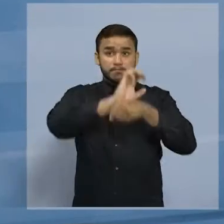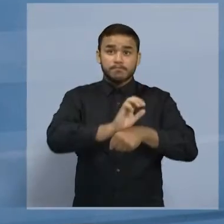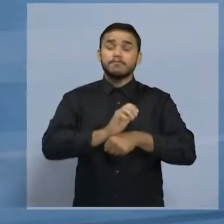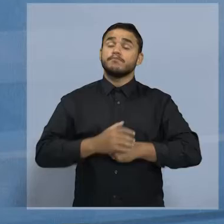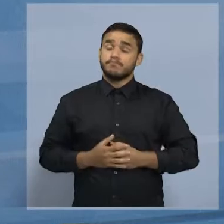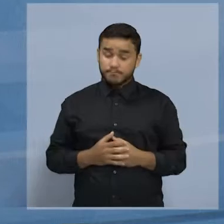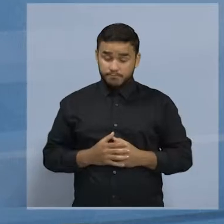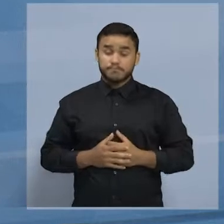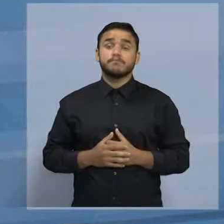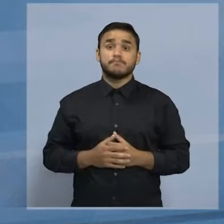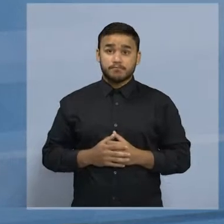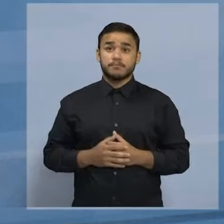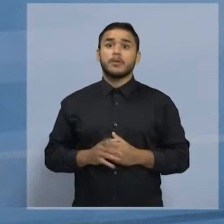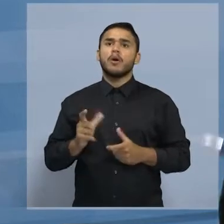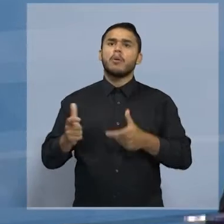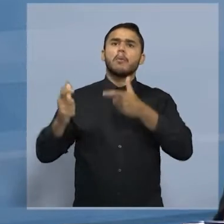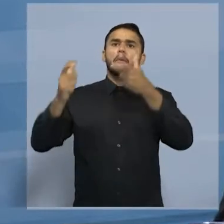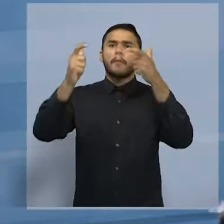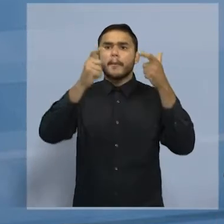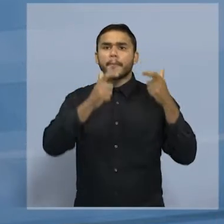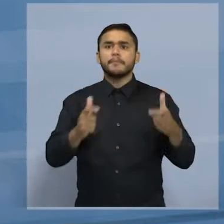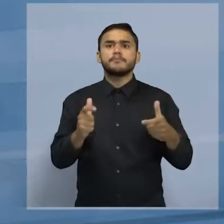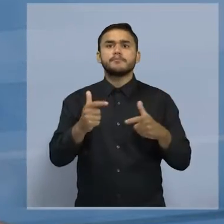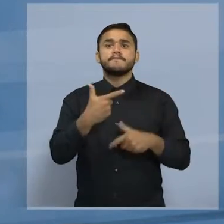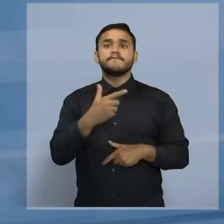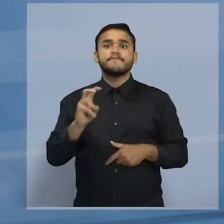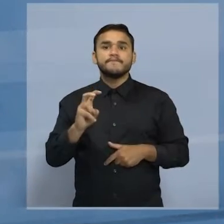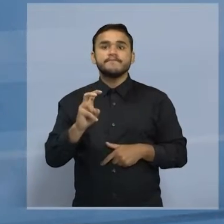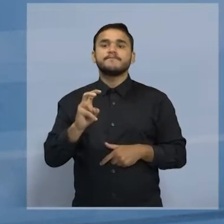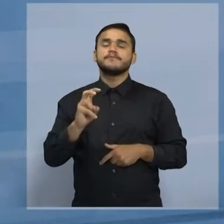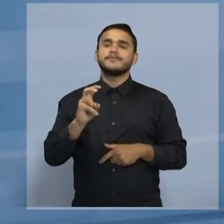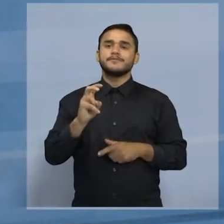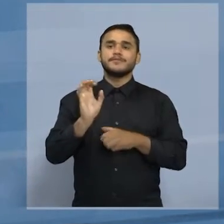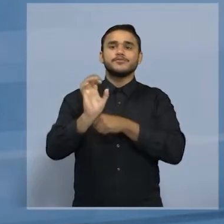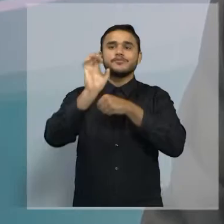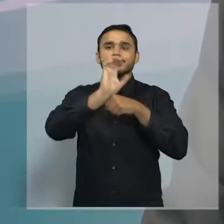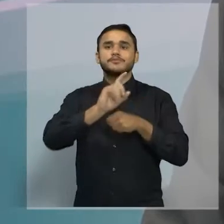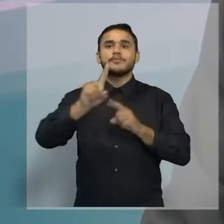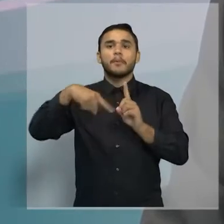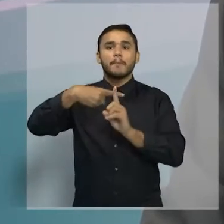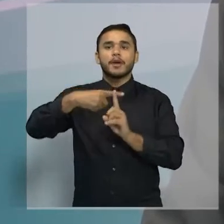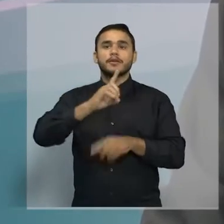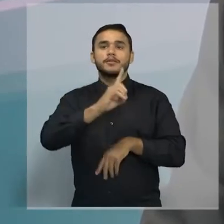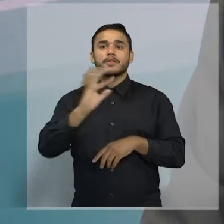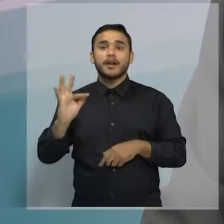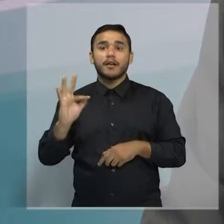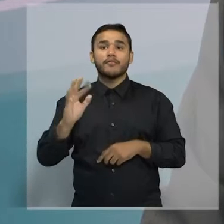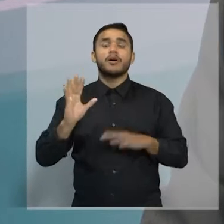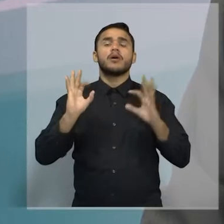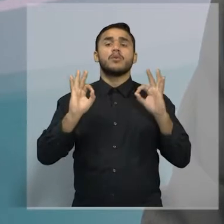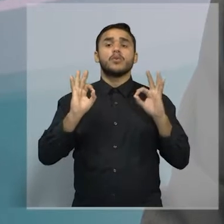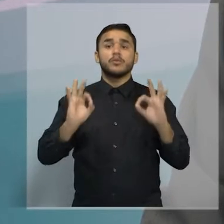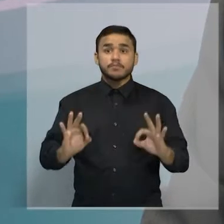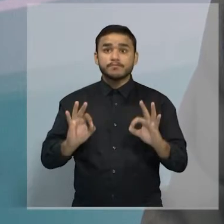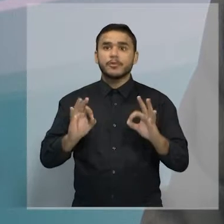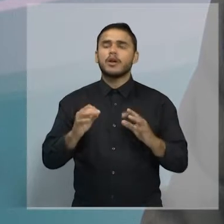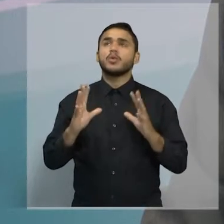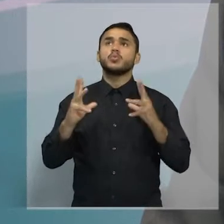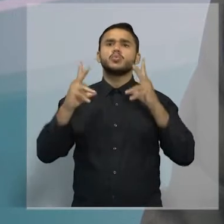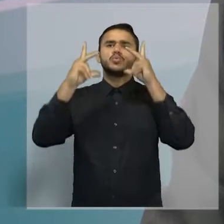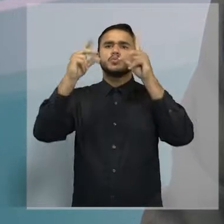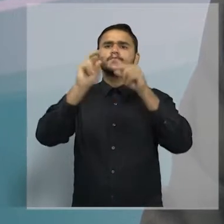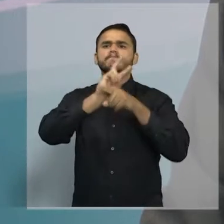ou seja, nos 25 estados mais o Distrito Federal, para entender qual é a movimentação